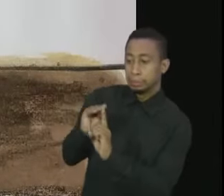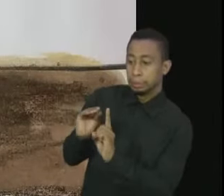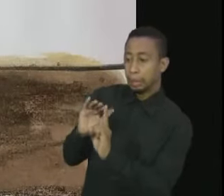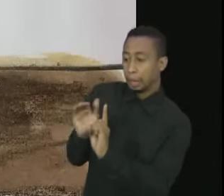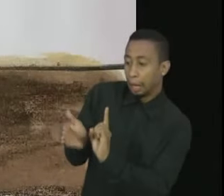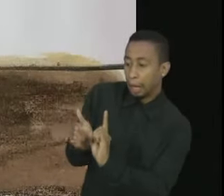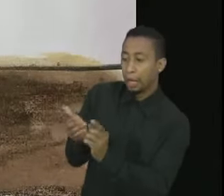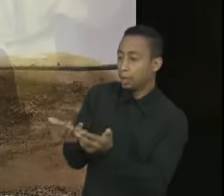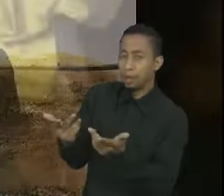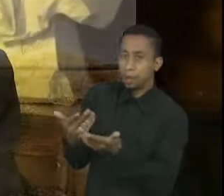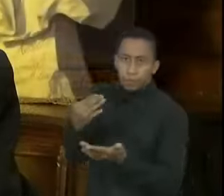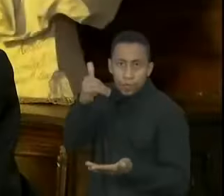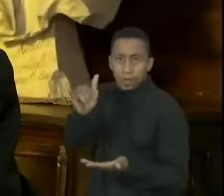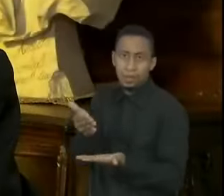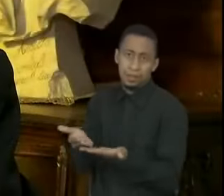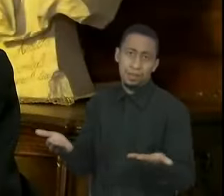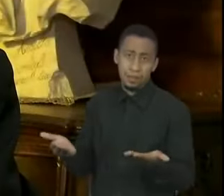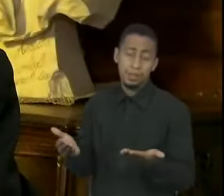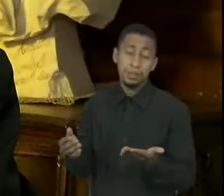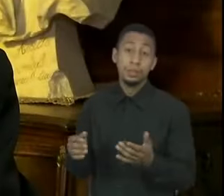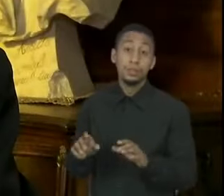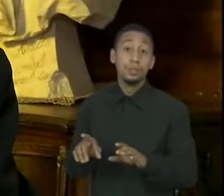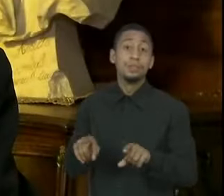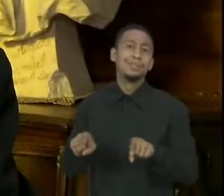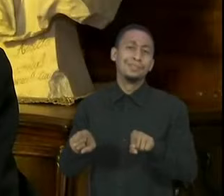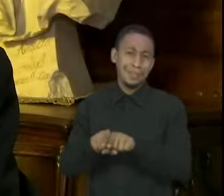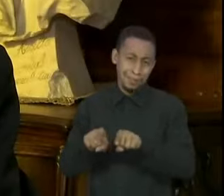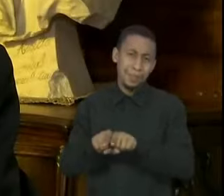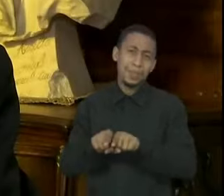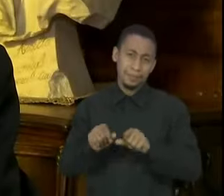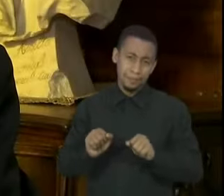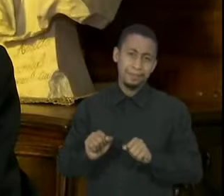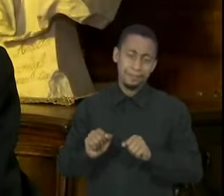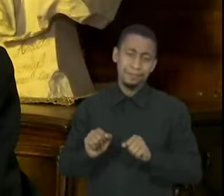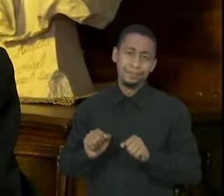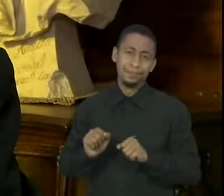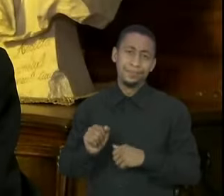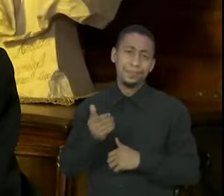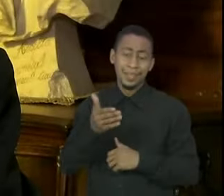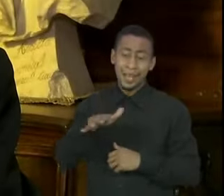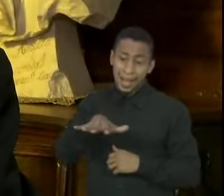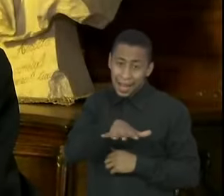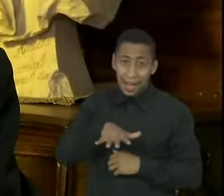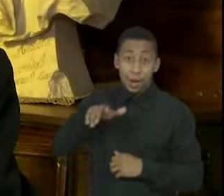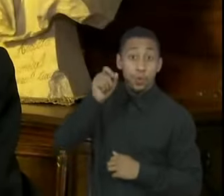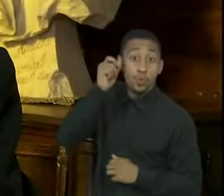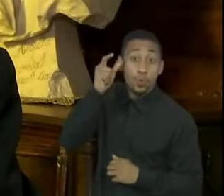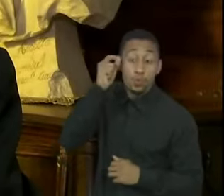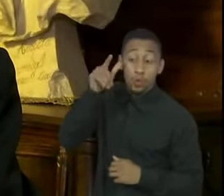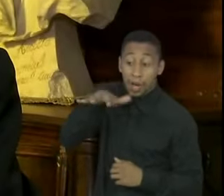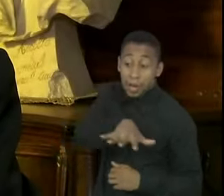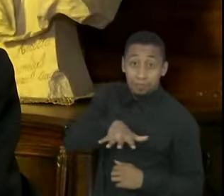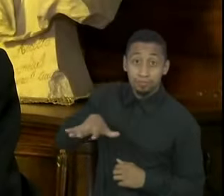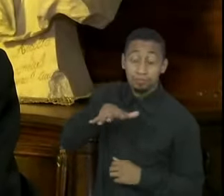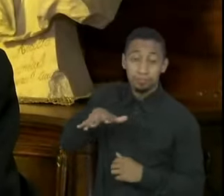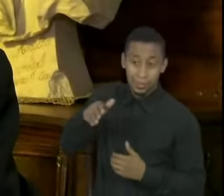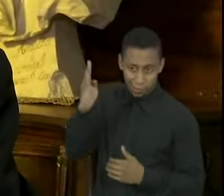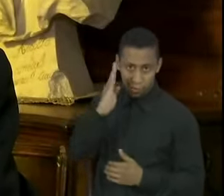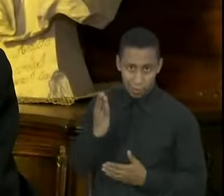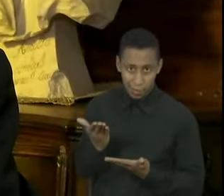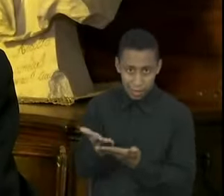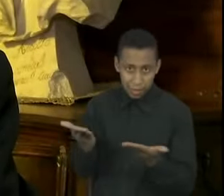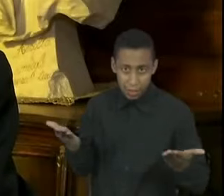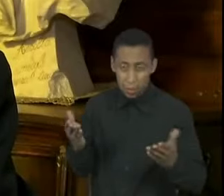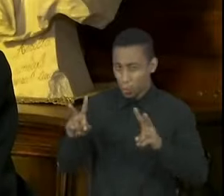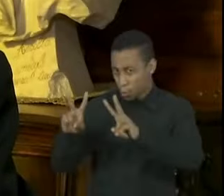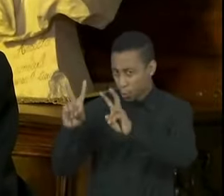lado vamos também ver que na própria cultura geral é questões